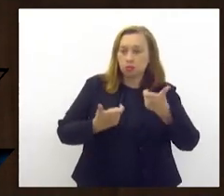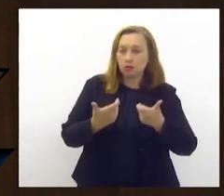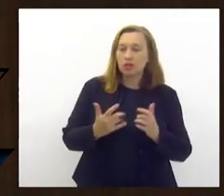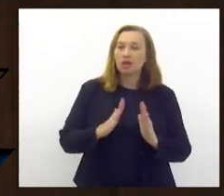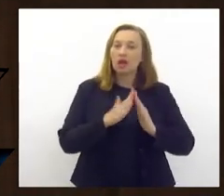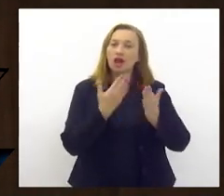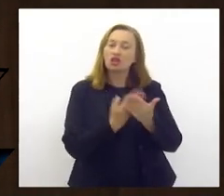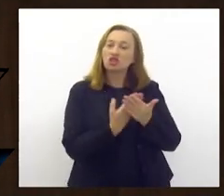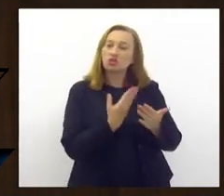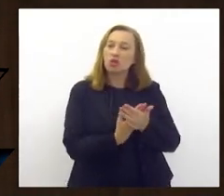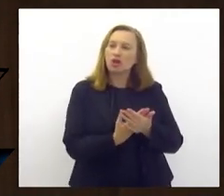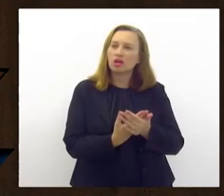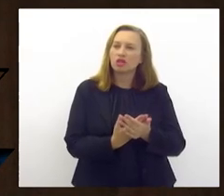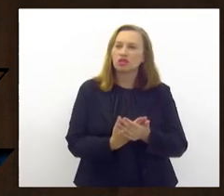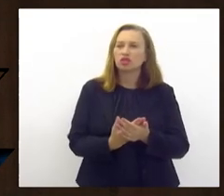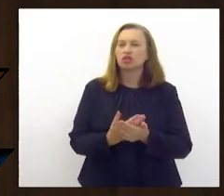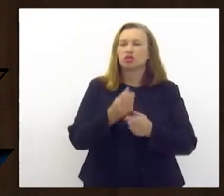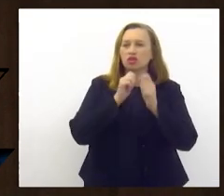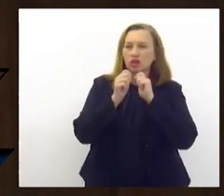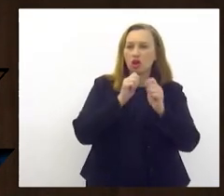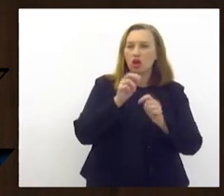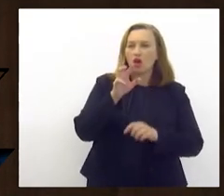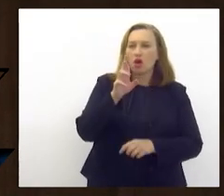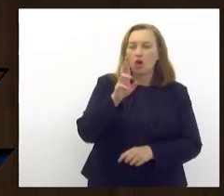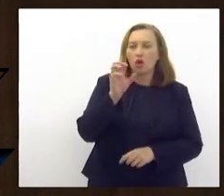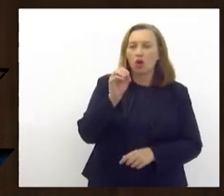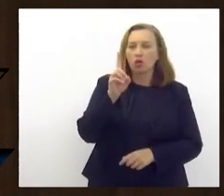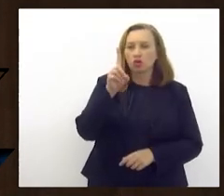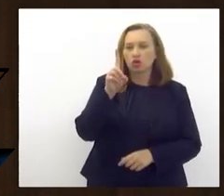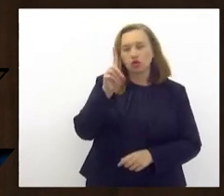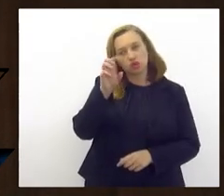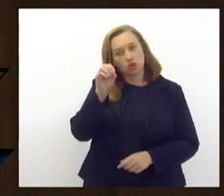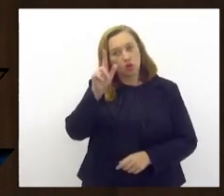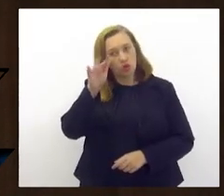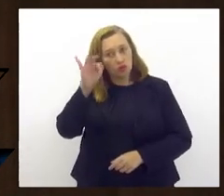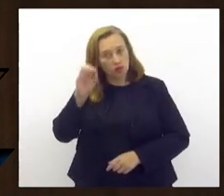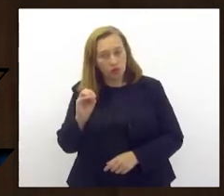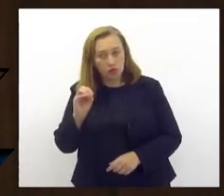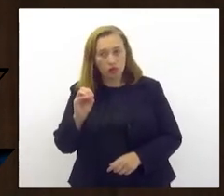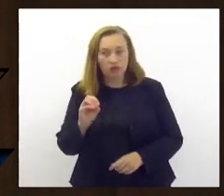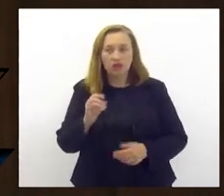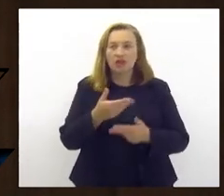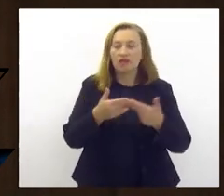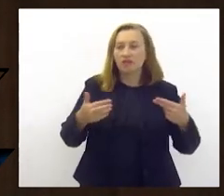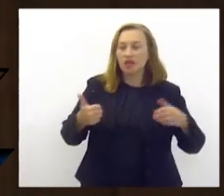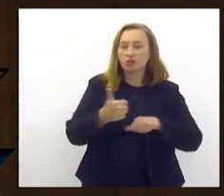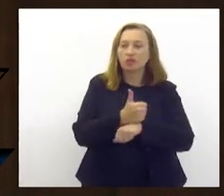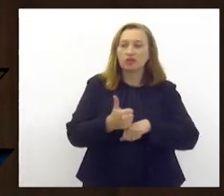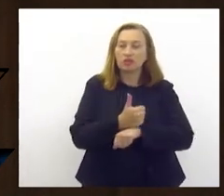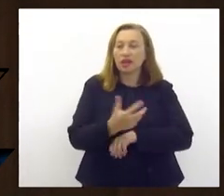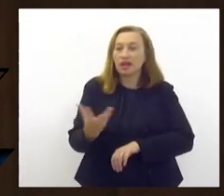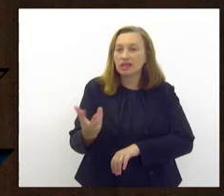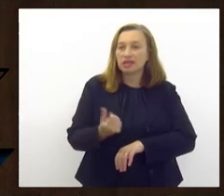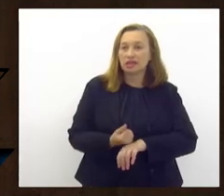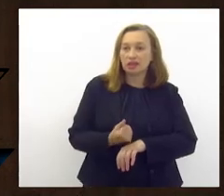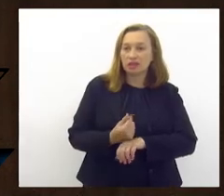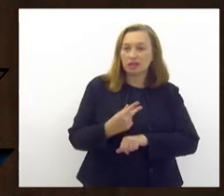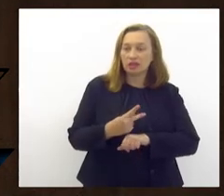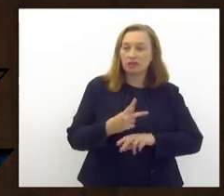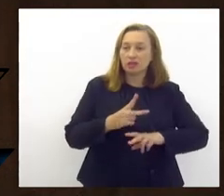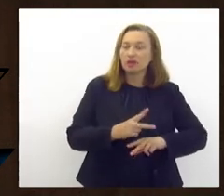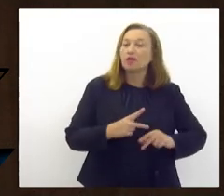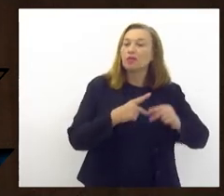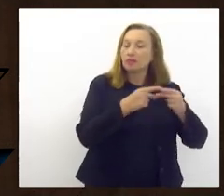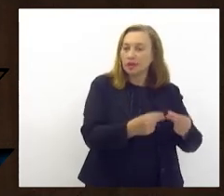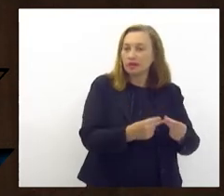Jornalista Rodolfo Fernandes, ele possui as duas gratificações. Já há muitos anos seus profissionais recebiam, sendo que a de difícil